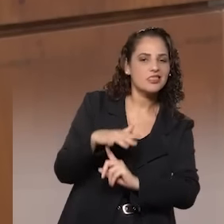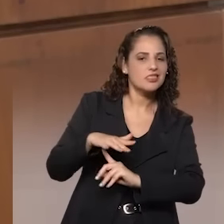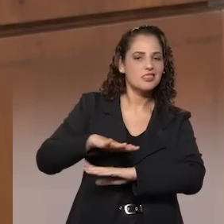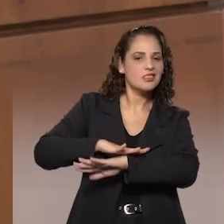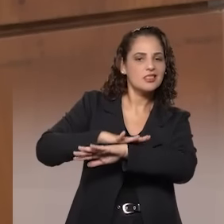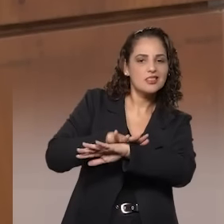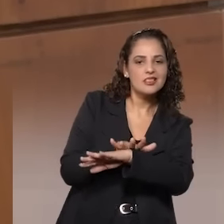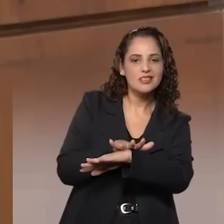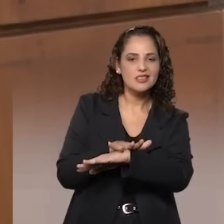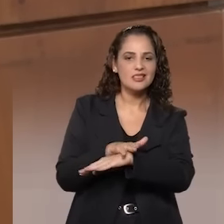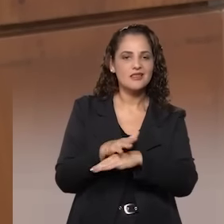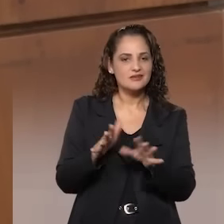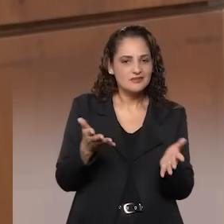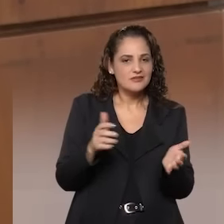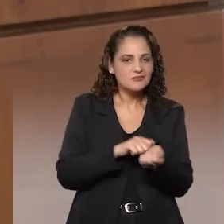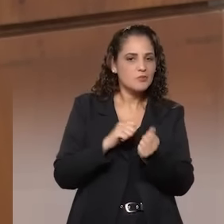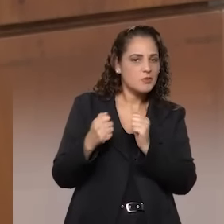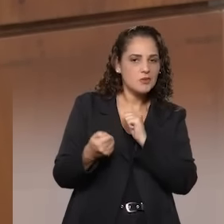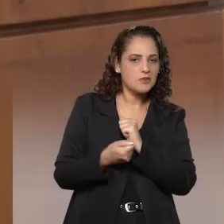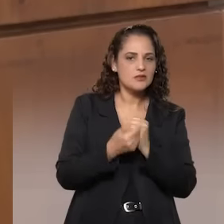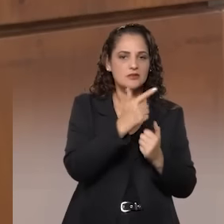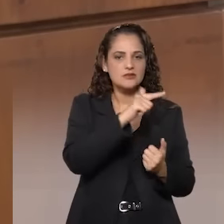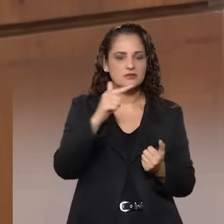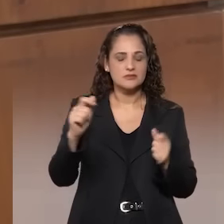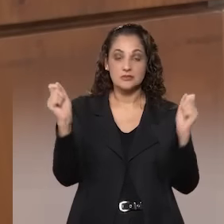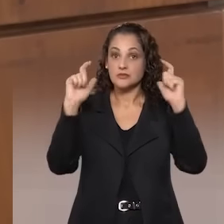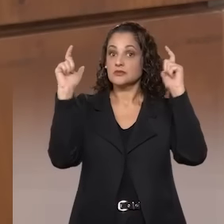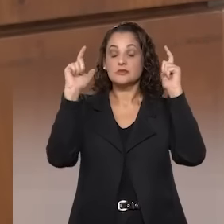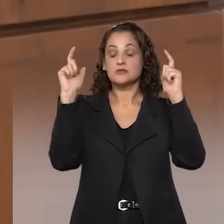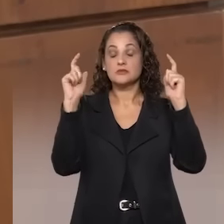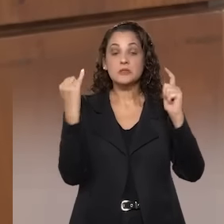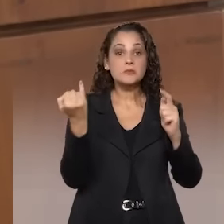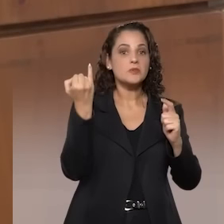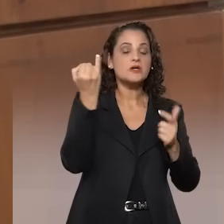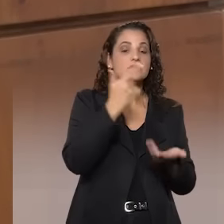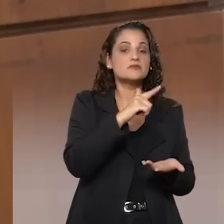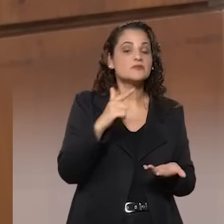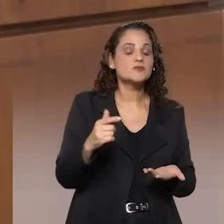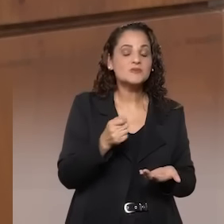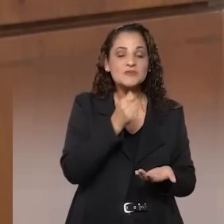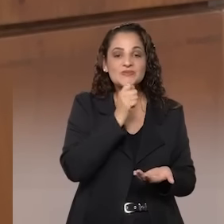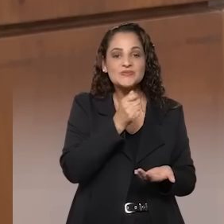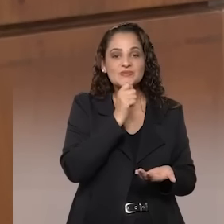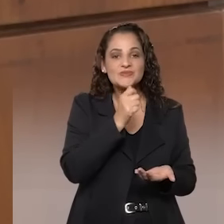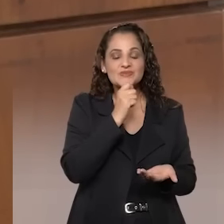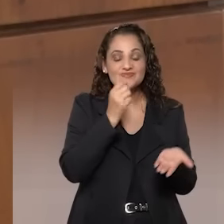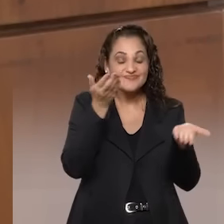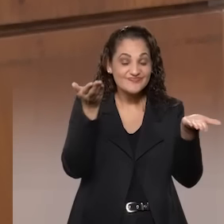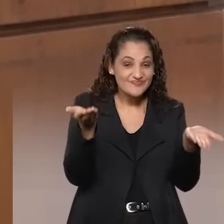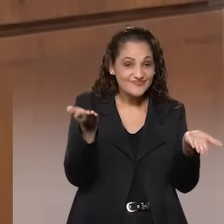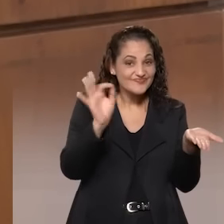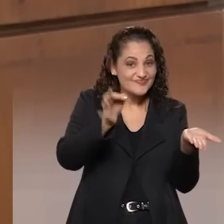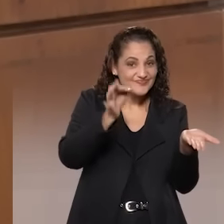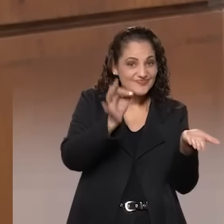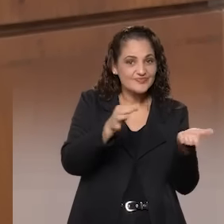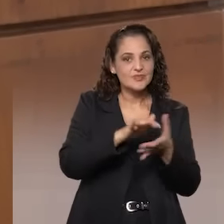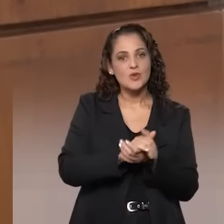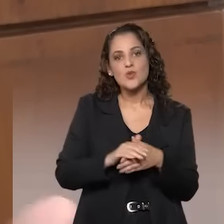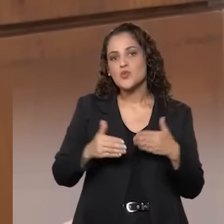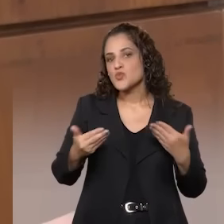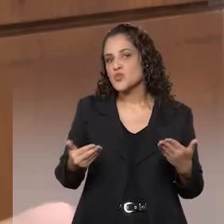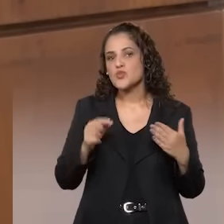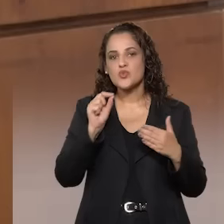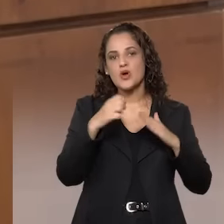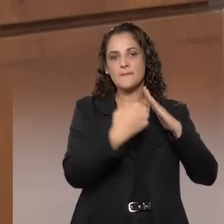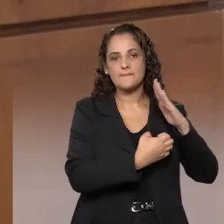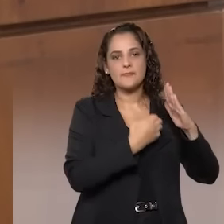importância que eh isso tem né O que a o que a empresa pode fazer o que né o mundo corporativo pode fazer